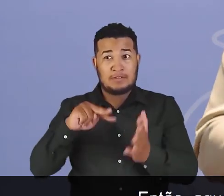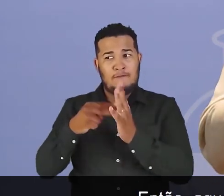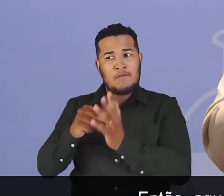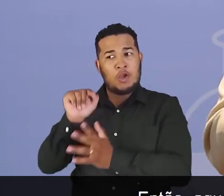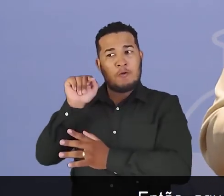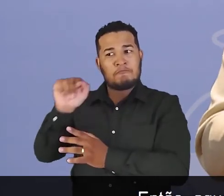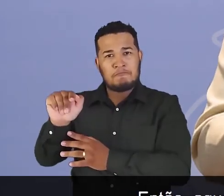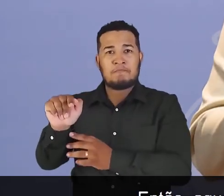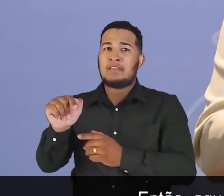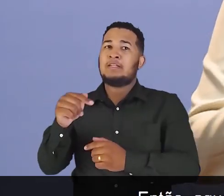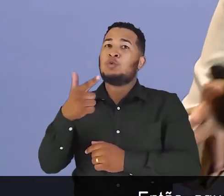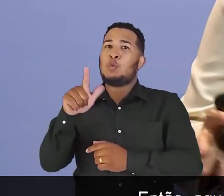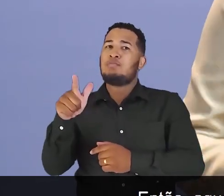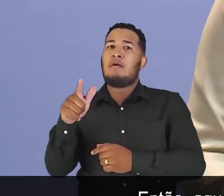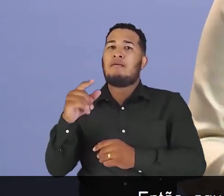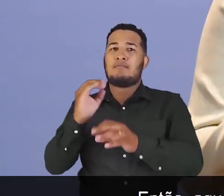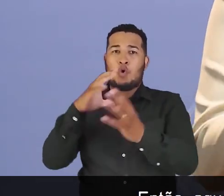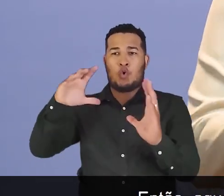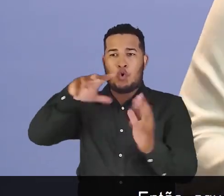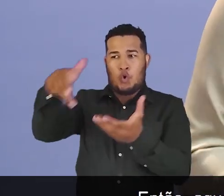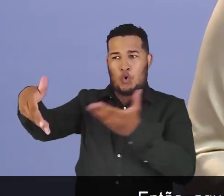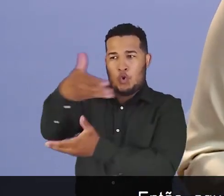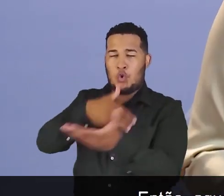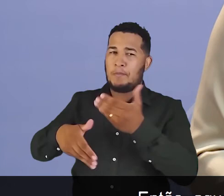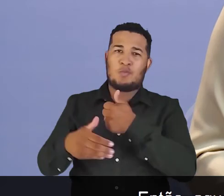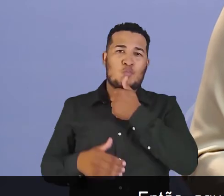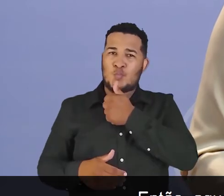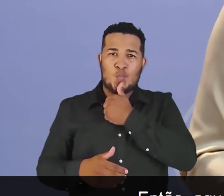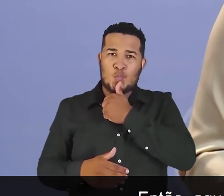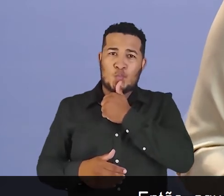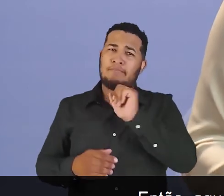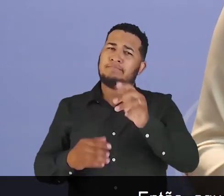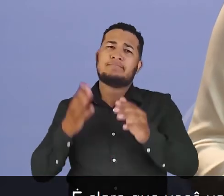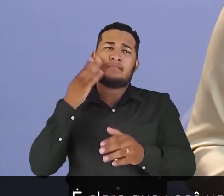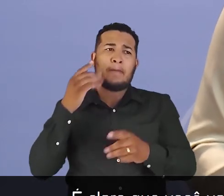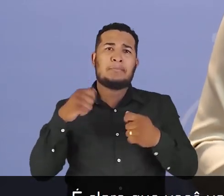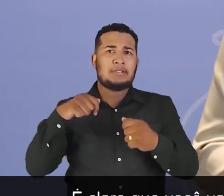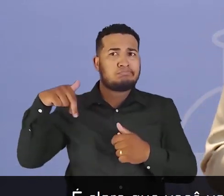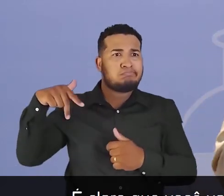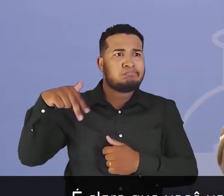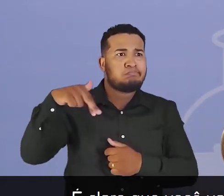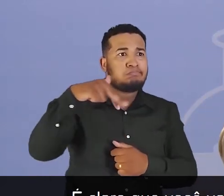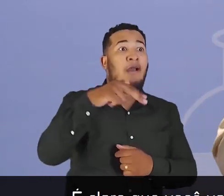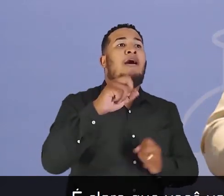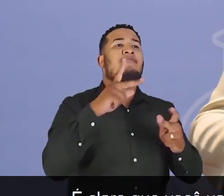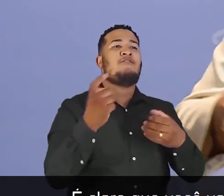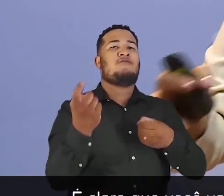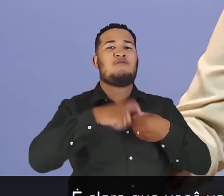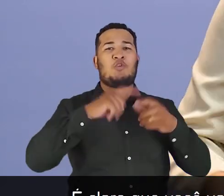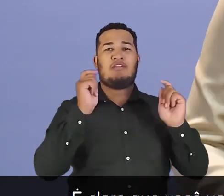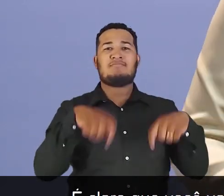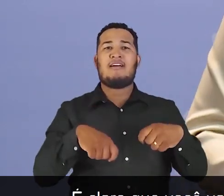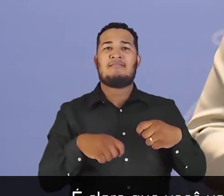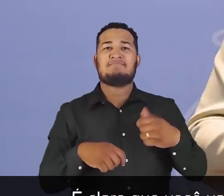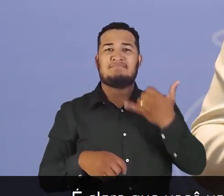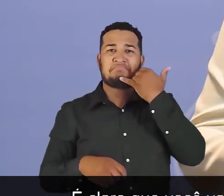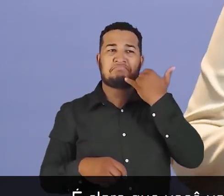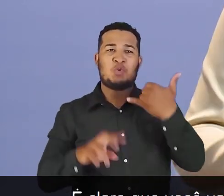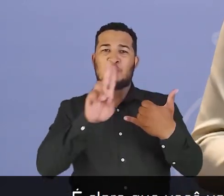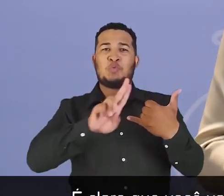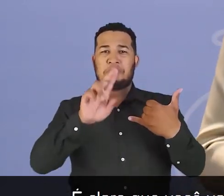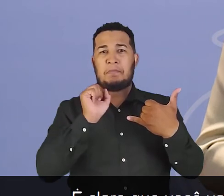Então, aquele ponto, ele está isolado dentro do processo de globalização. É claro que você vai andar alguns quilômetros, você vai ter novamente sinal